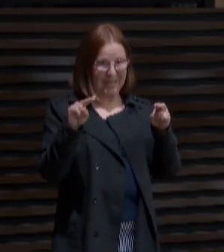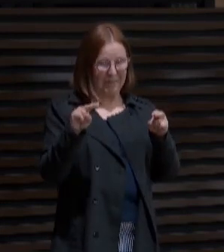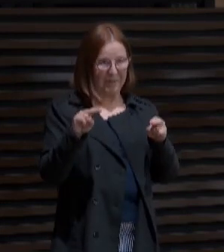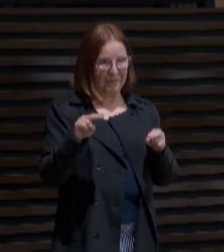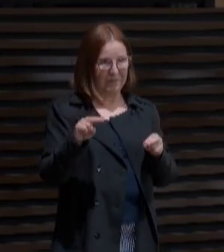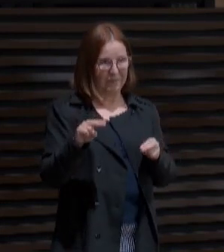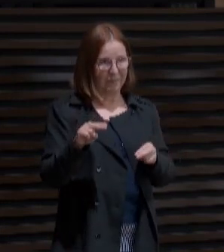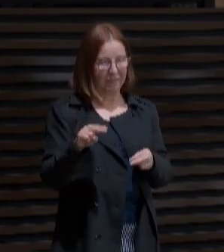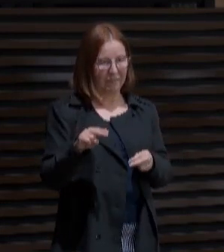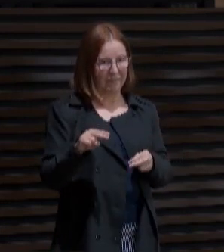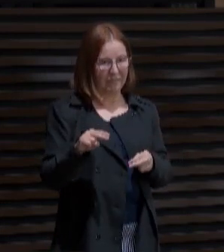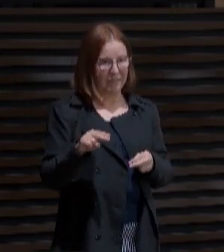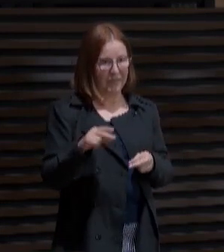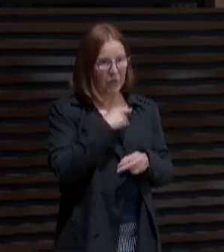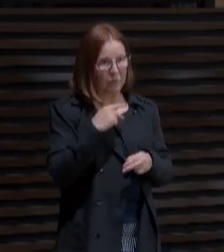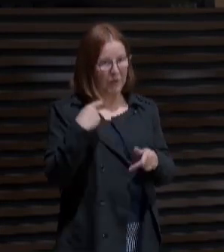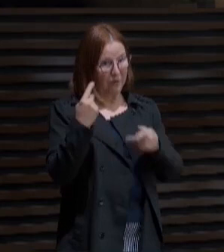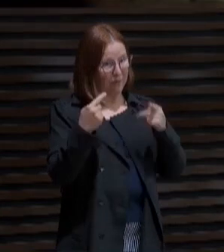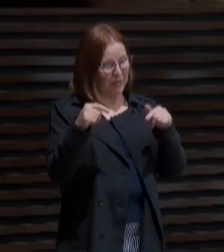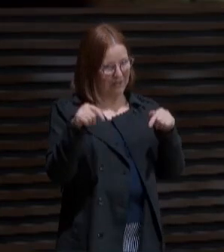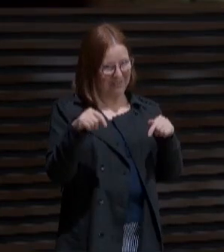E ele mencionou aqui